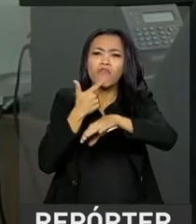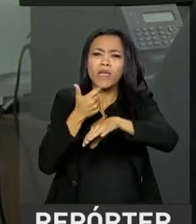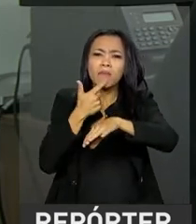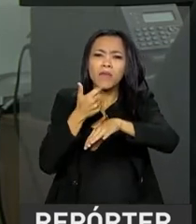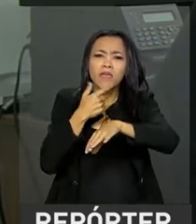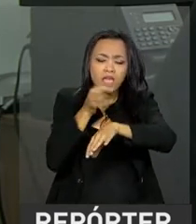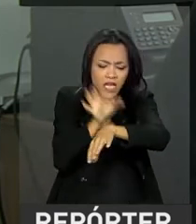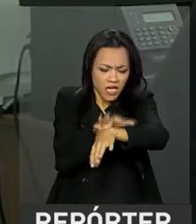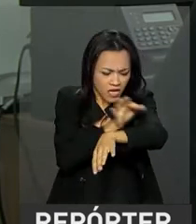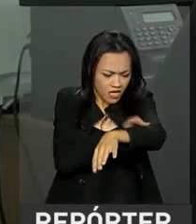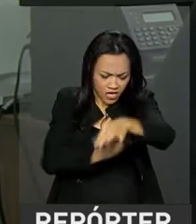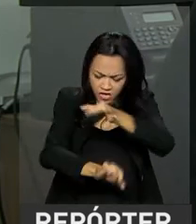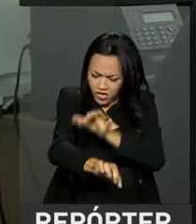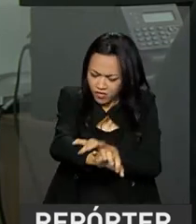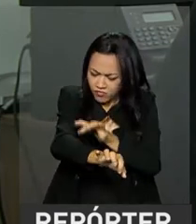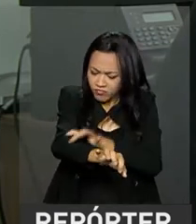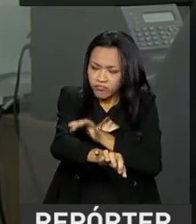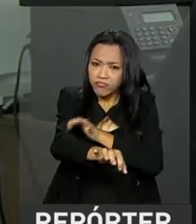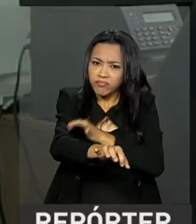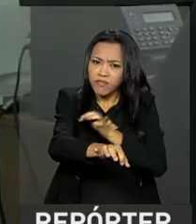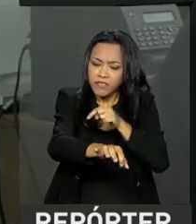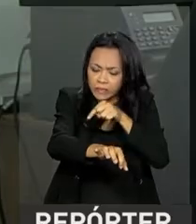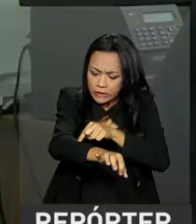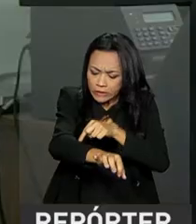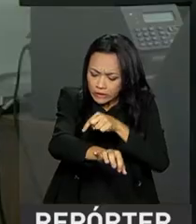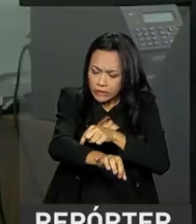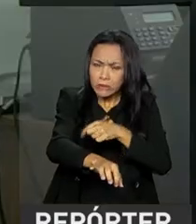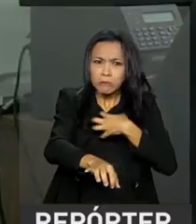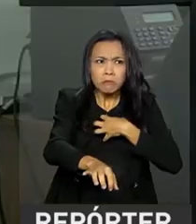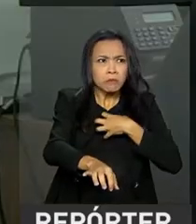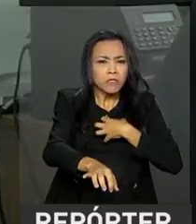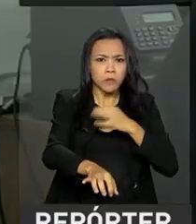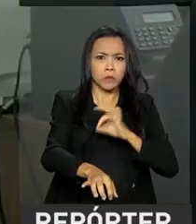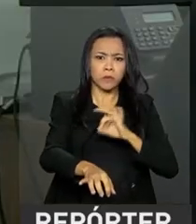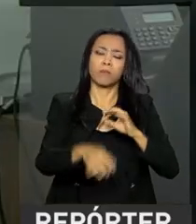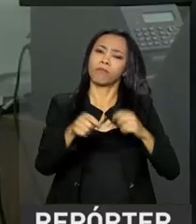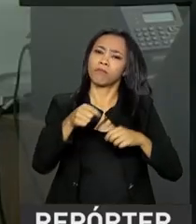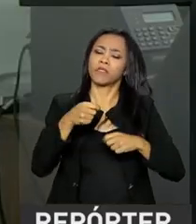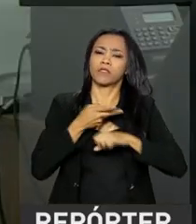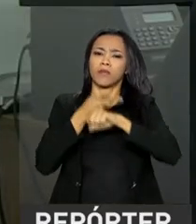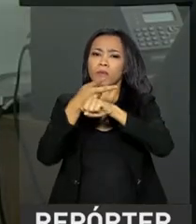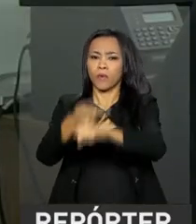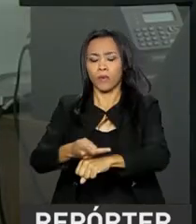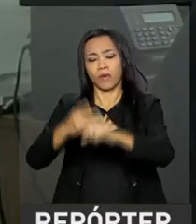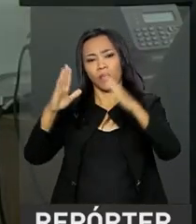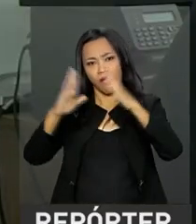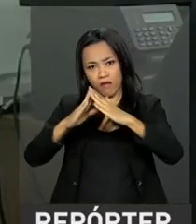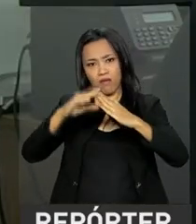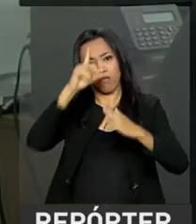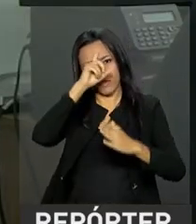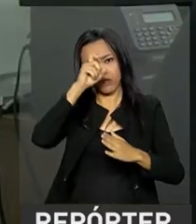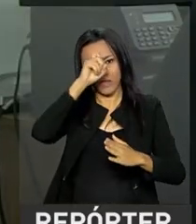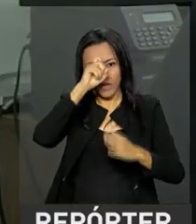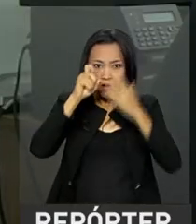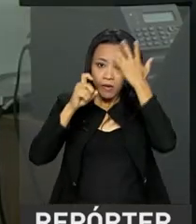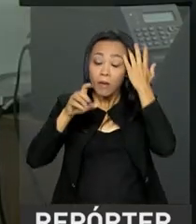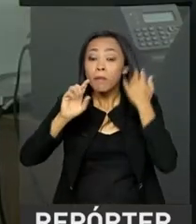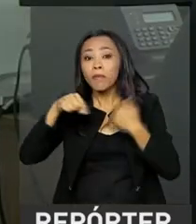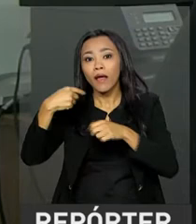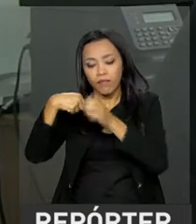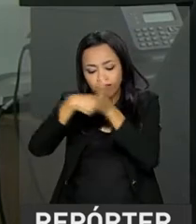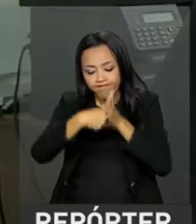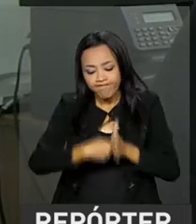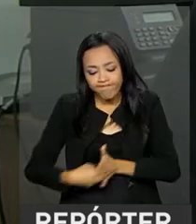caroça acompanhado e ter sensibilidade procurar um posto de saúde mais próximo da sua residência passar pelo clínico geral